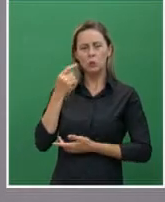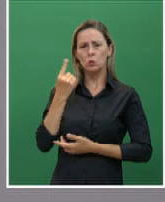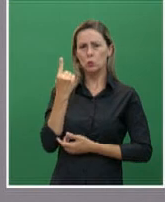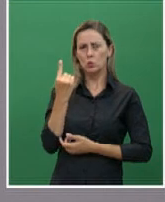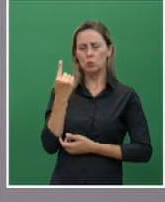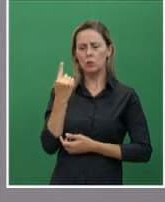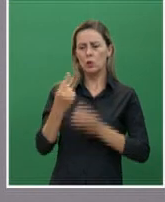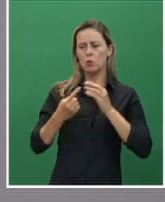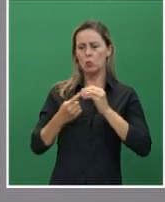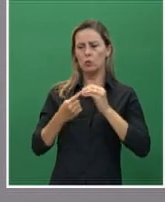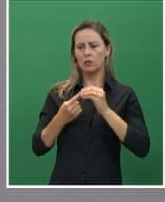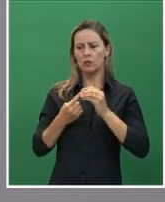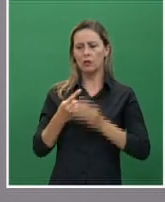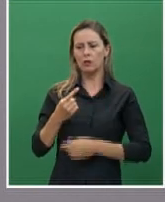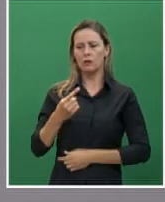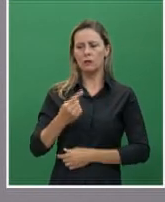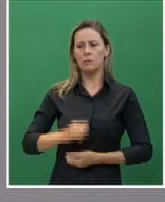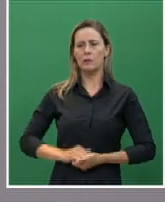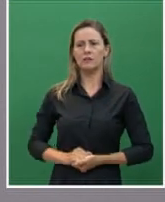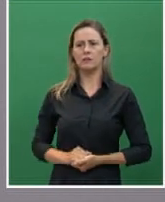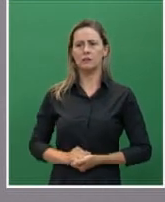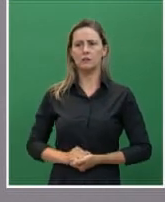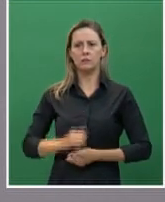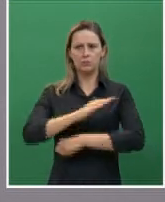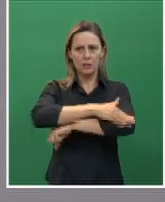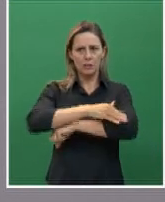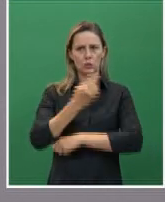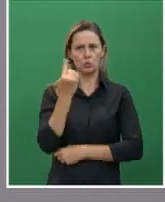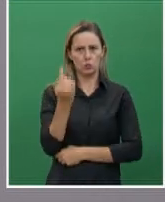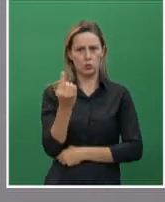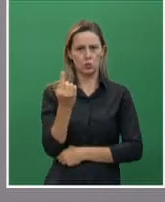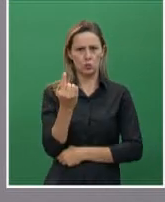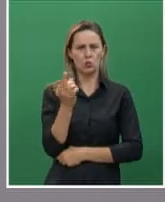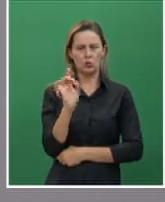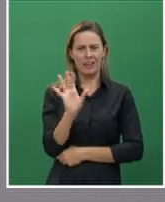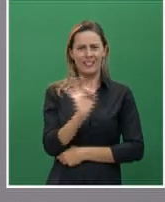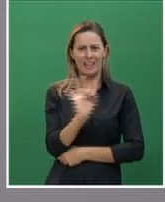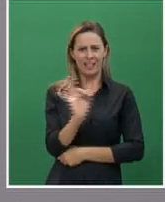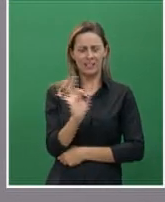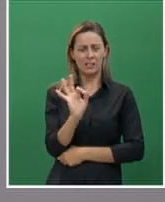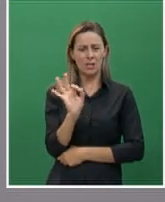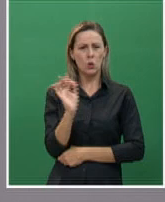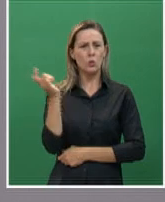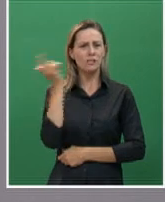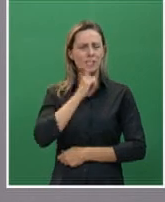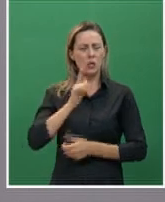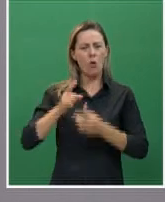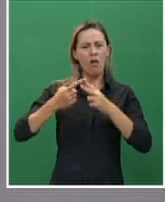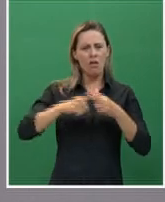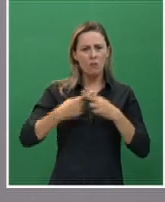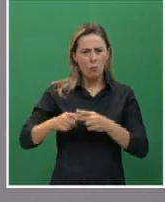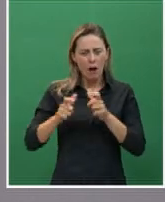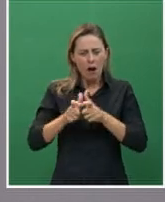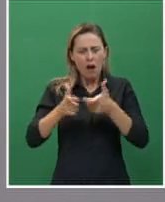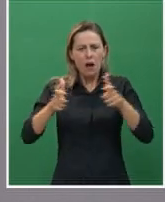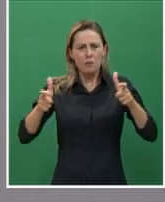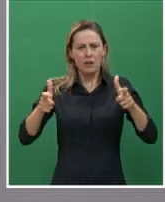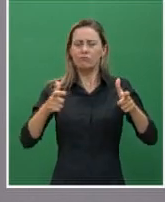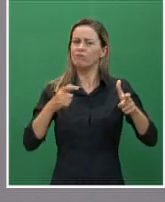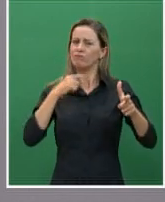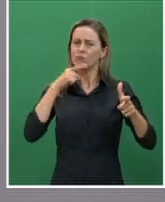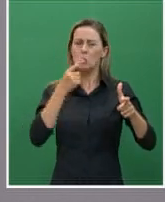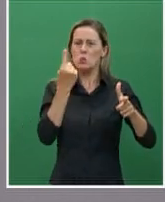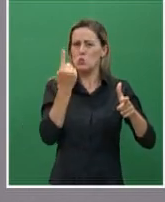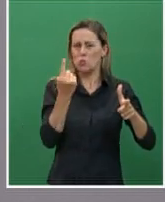única passa o nome de uma única Praça que ele tenha conseguido revitalizar reformar ou criar ao longo